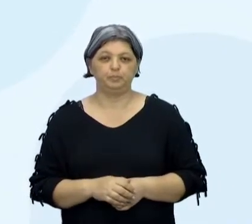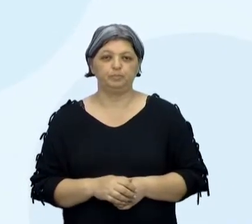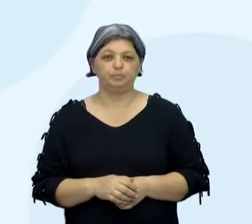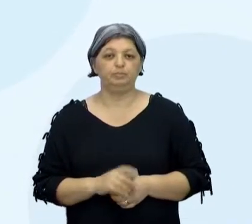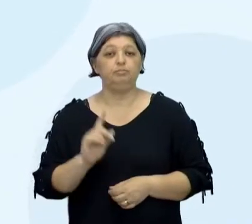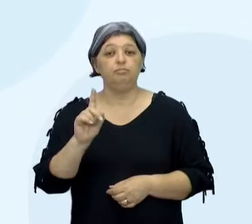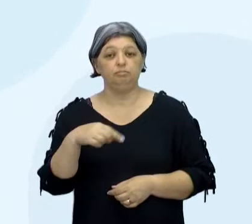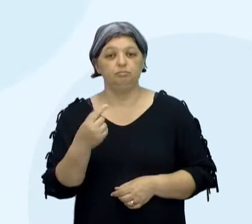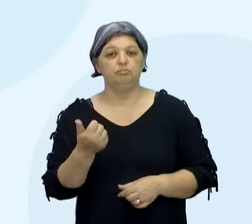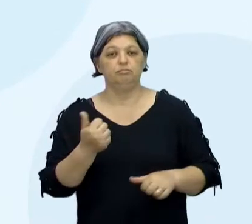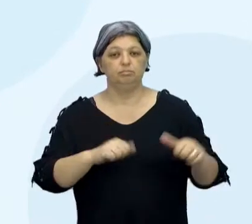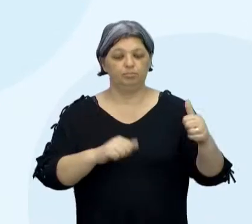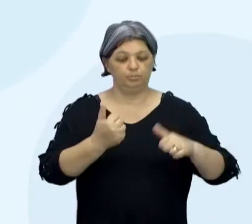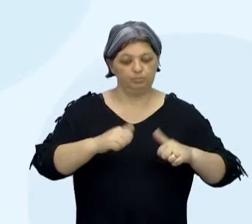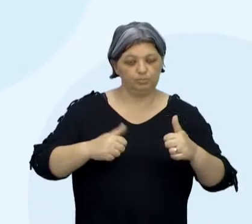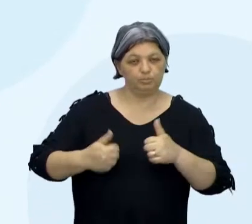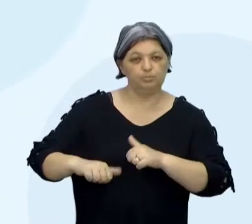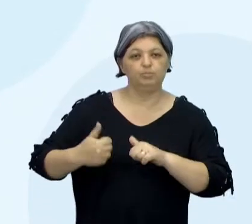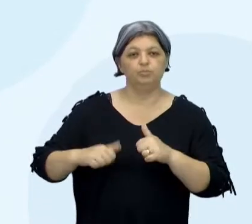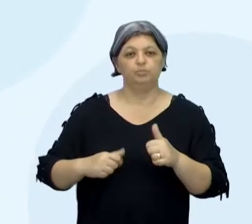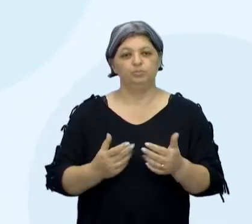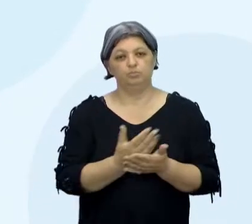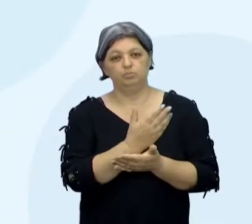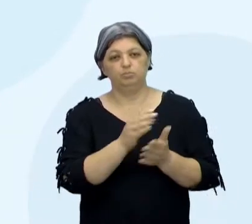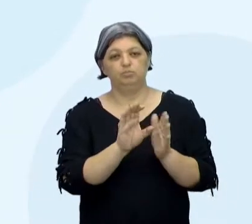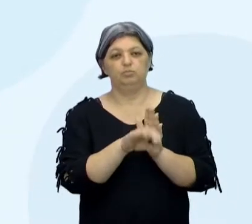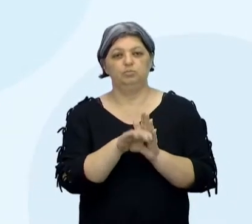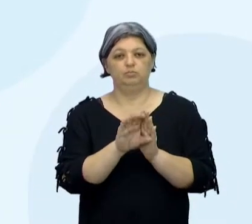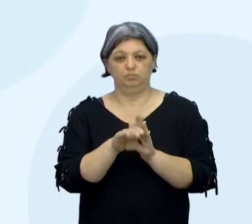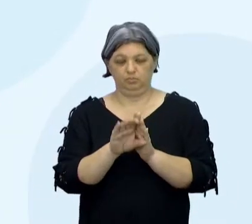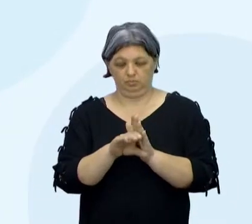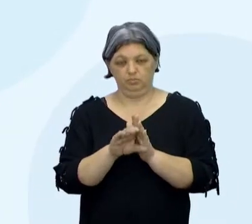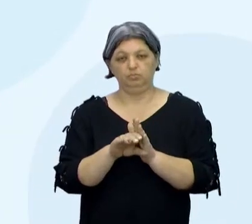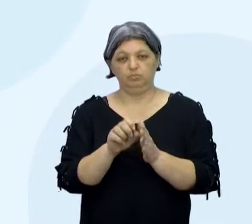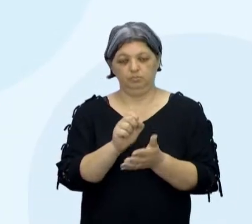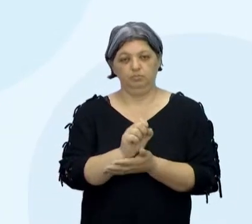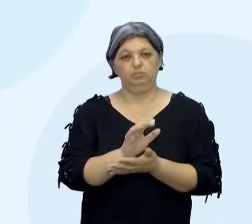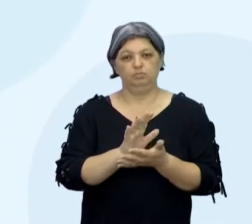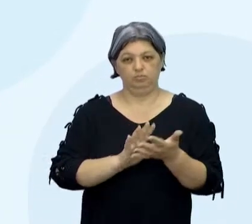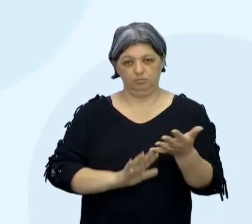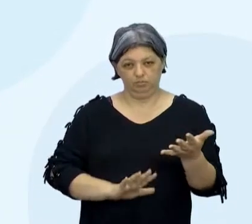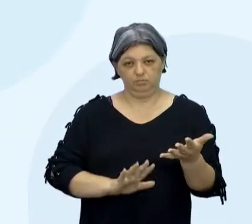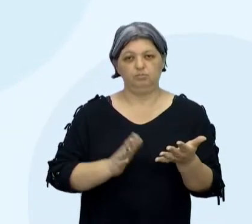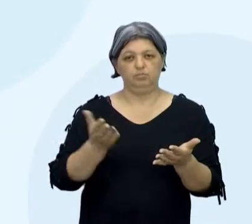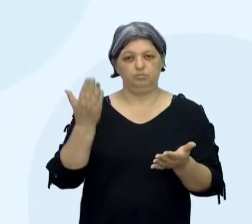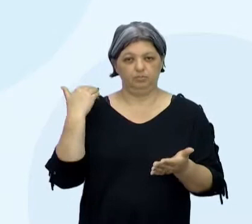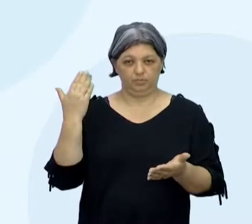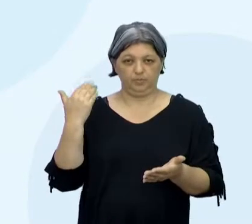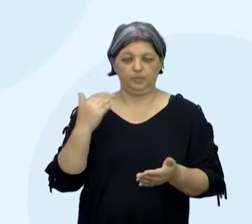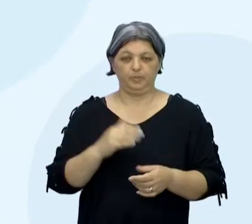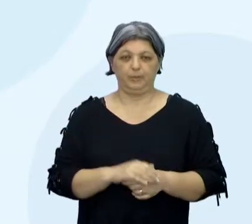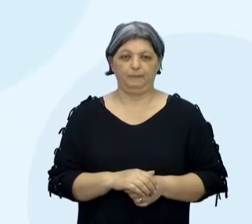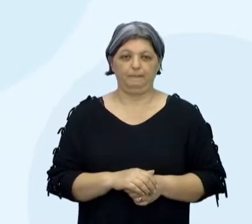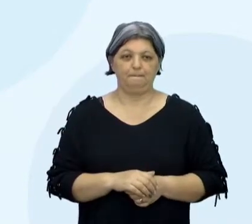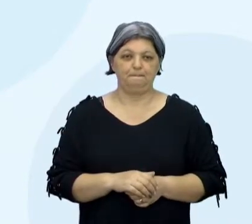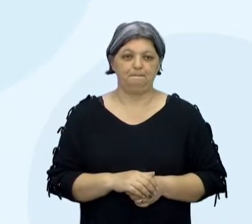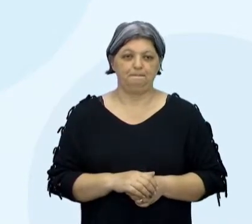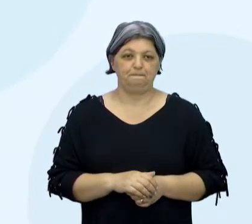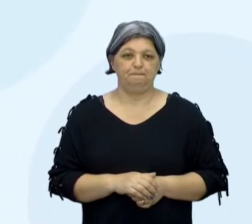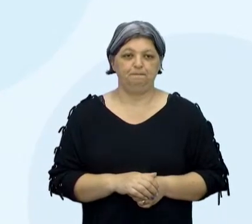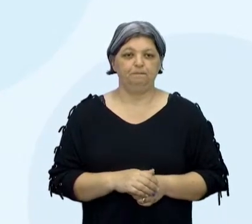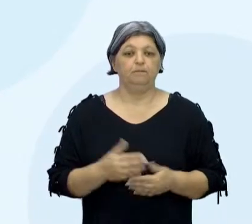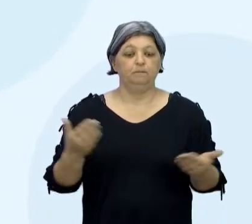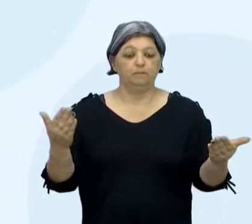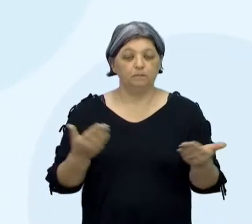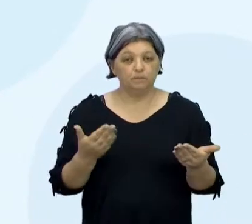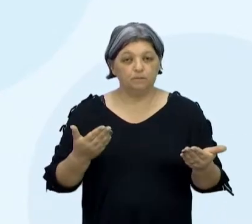depois de a gente analisar alguns conceitos né já vistos em atividades anteriores A